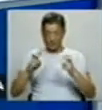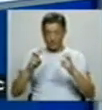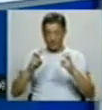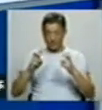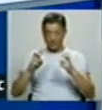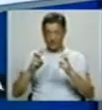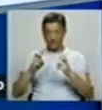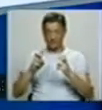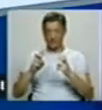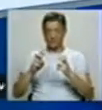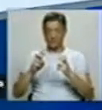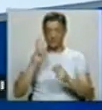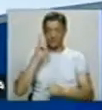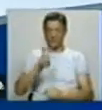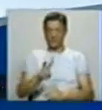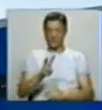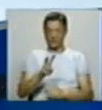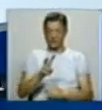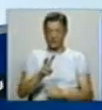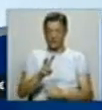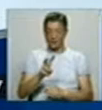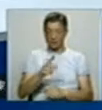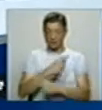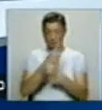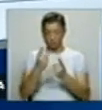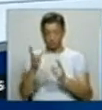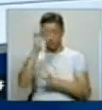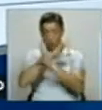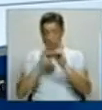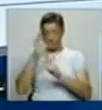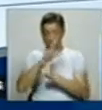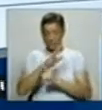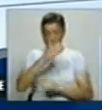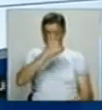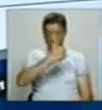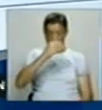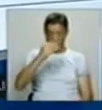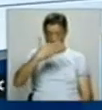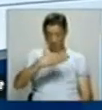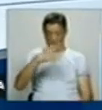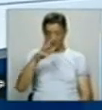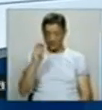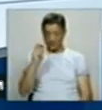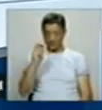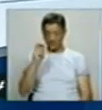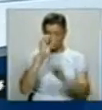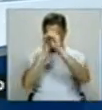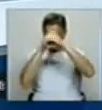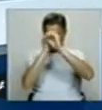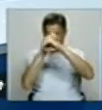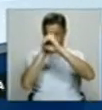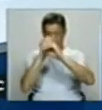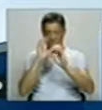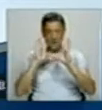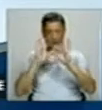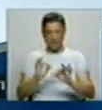aquilo que nós estávamos a ver. O telescópio espacial Gaia, da Agência Espacial Europeia, foi lançado em 2013. E é um telescópio com uma precisão